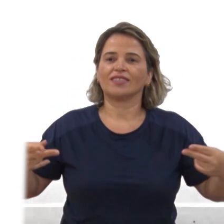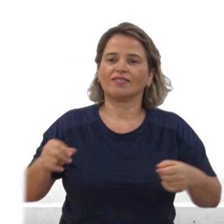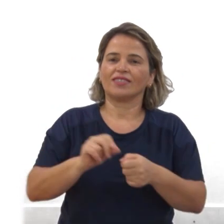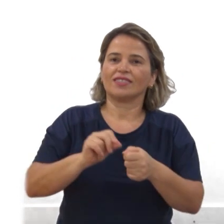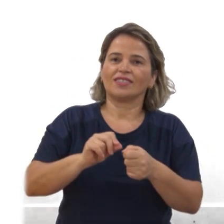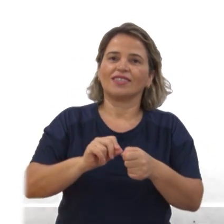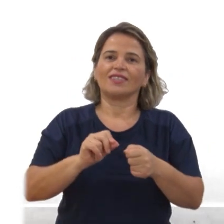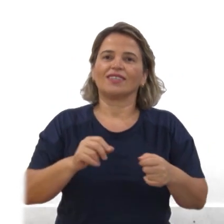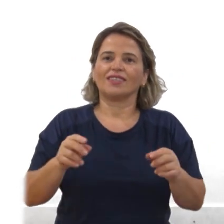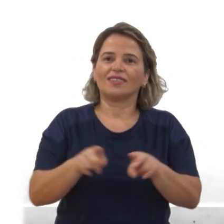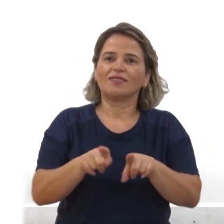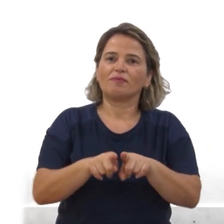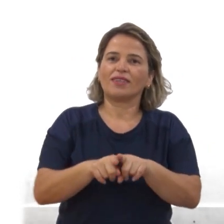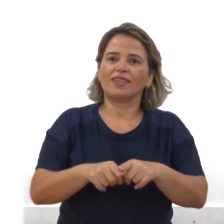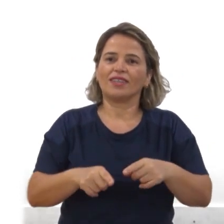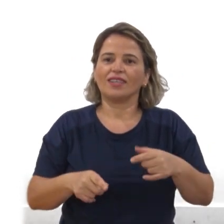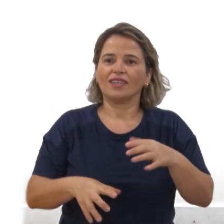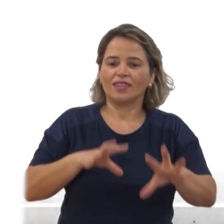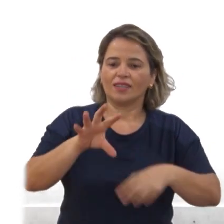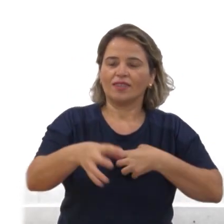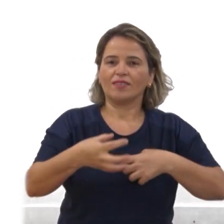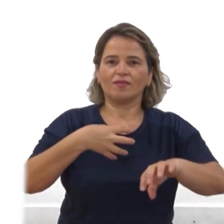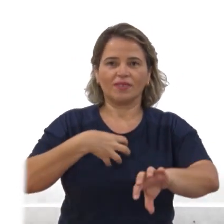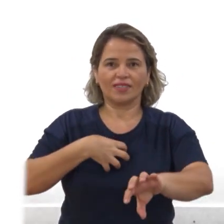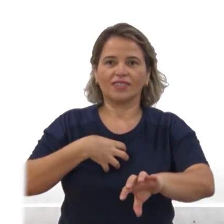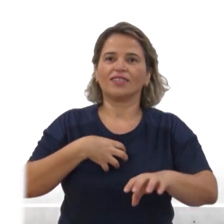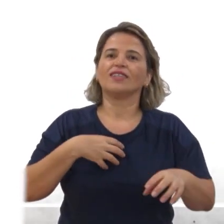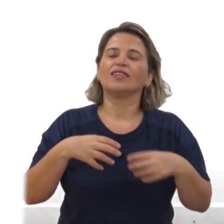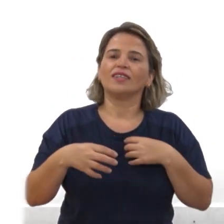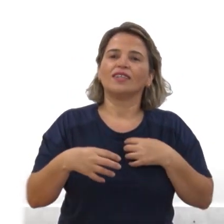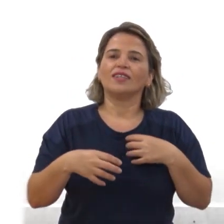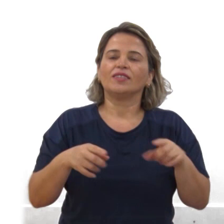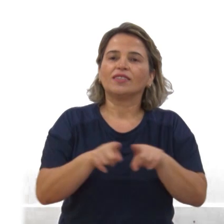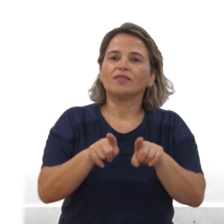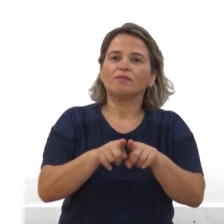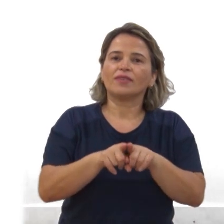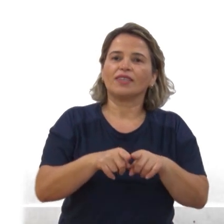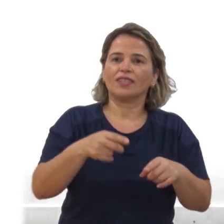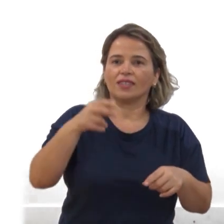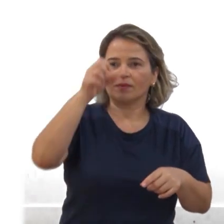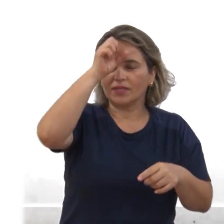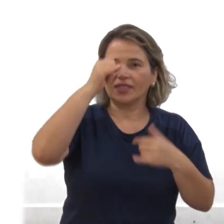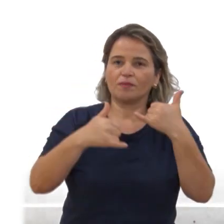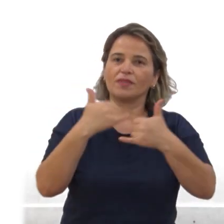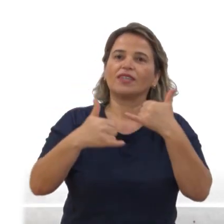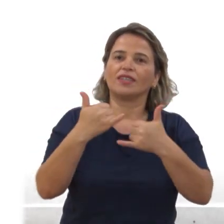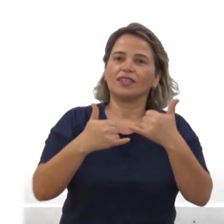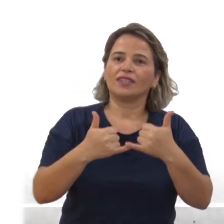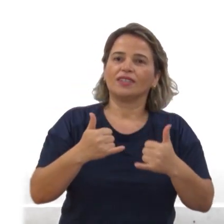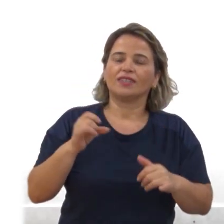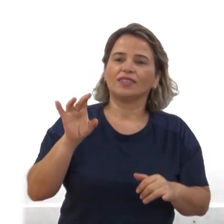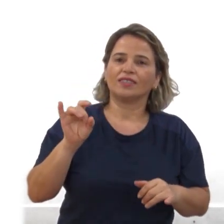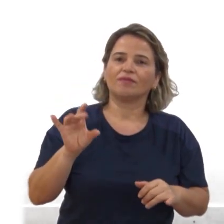a autonomia no brincar e nos cuidados de si, do outro e do ambiente, a participação